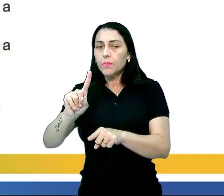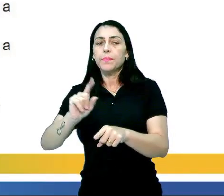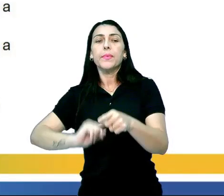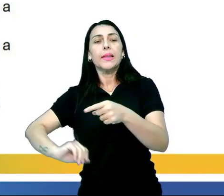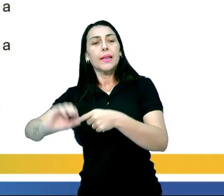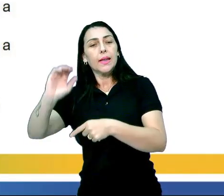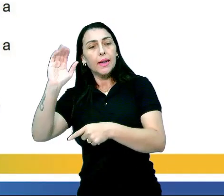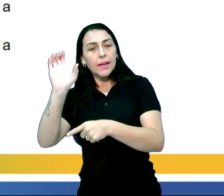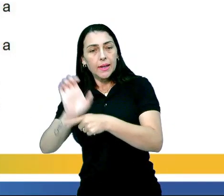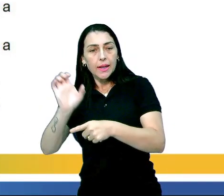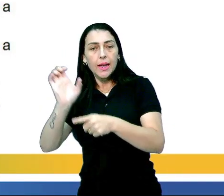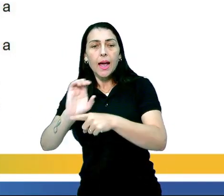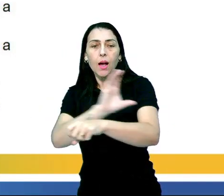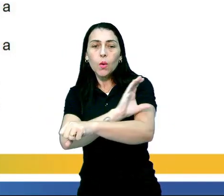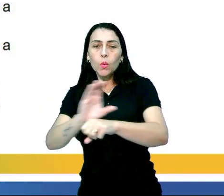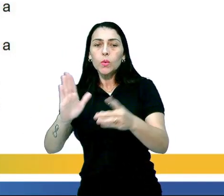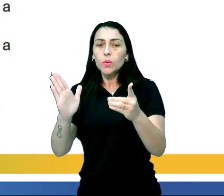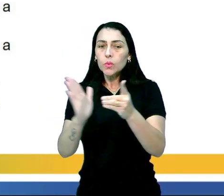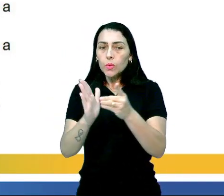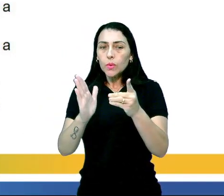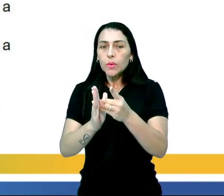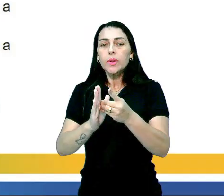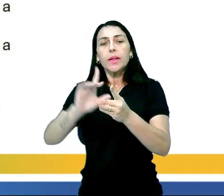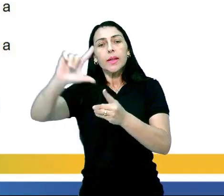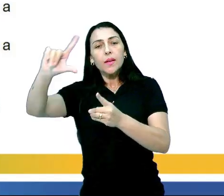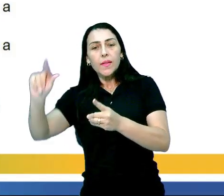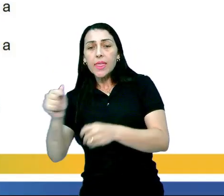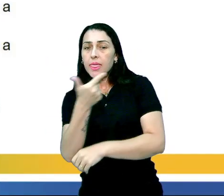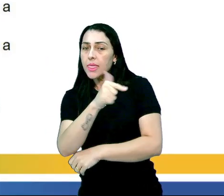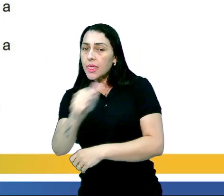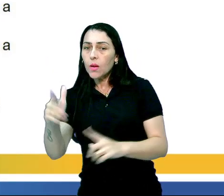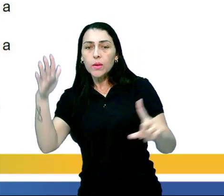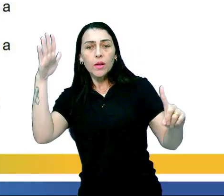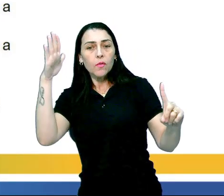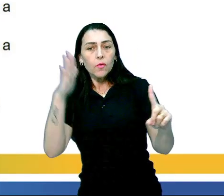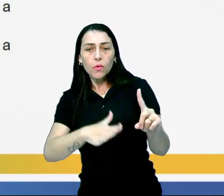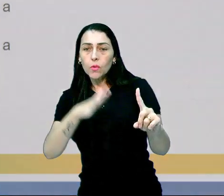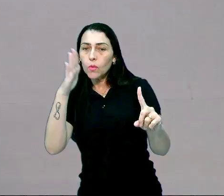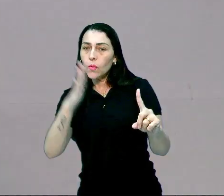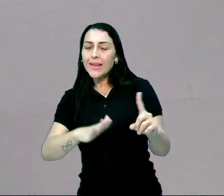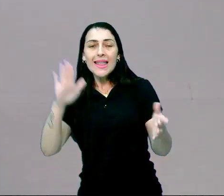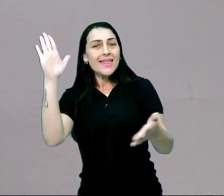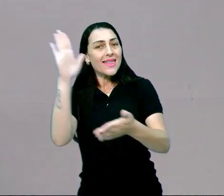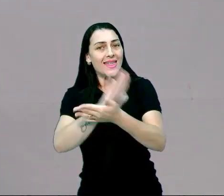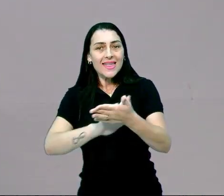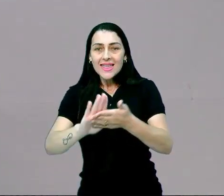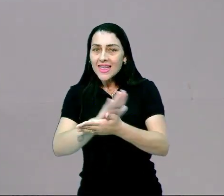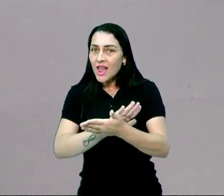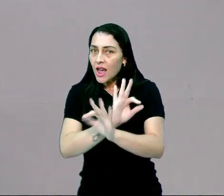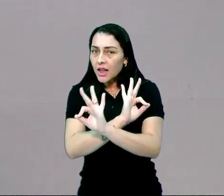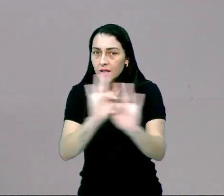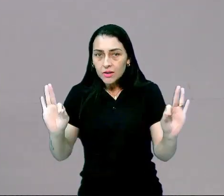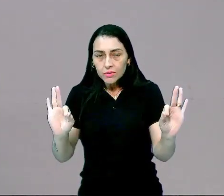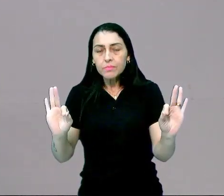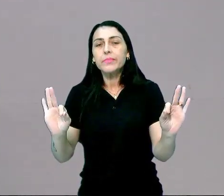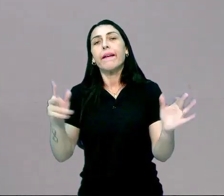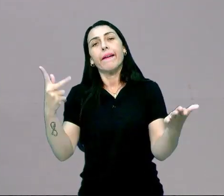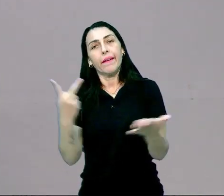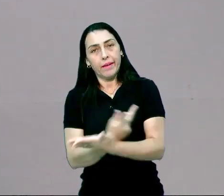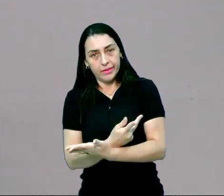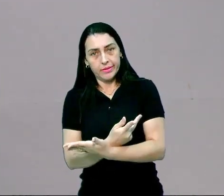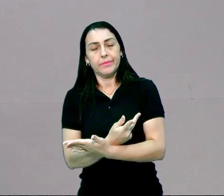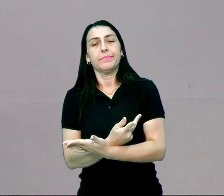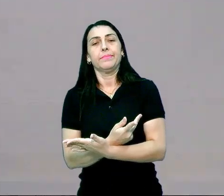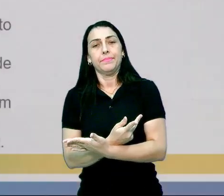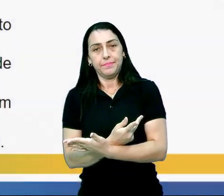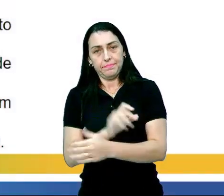maior. E a alternativa A é a cultura indígena e africana não tiveram influência. Essa aqui, se não teve influência, pelo amor de Deus, né? Então a